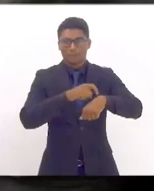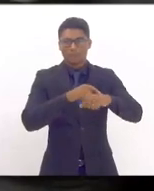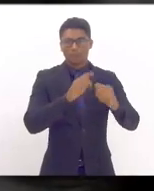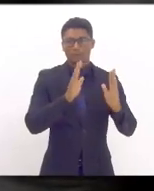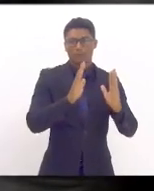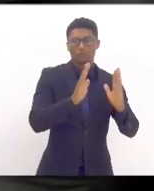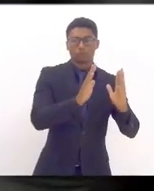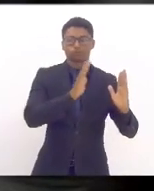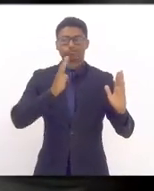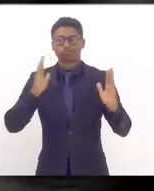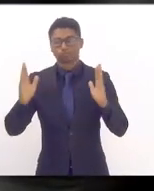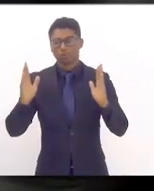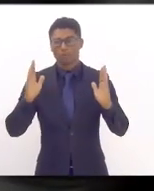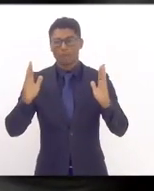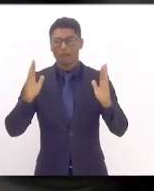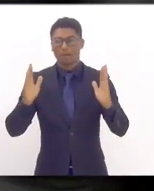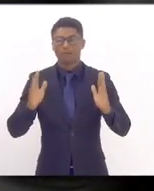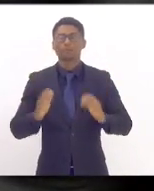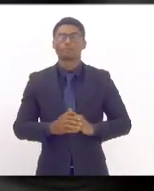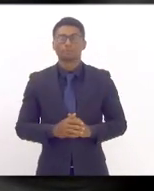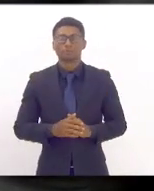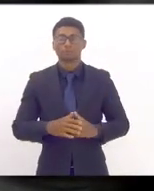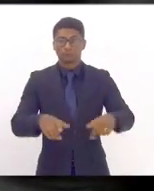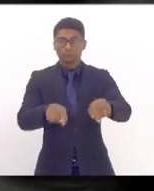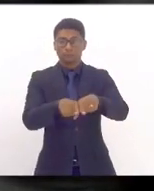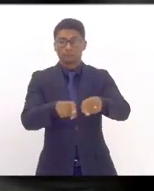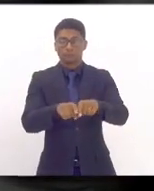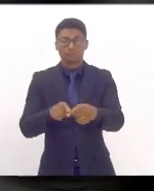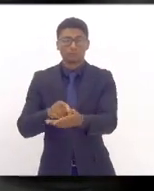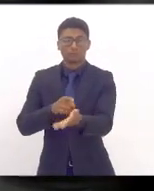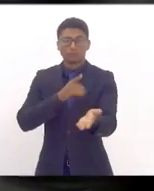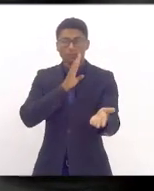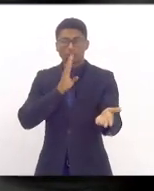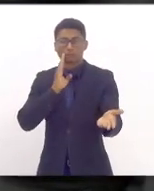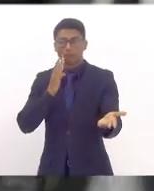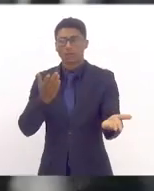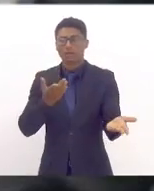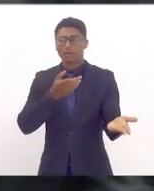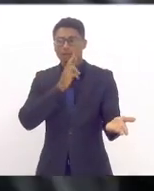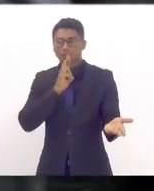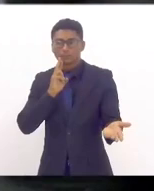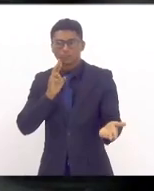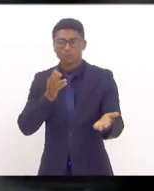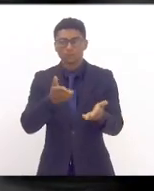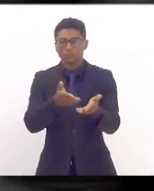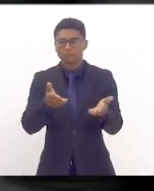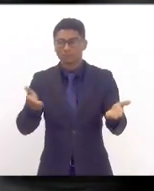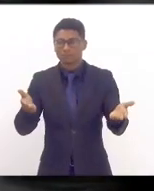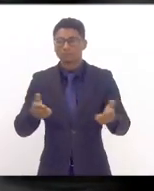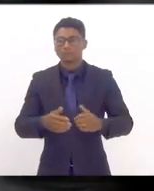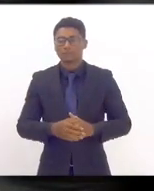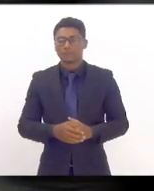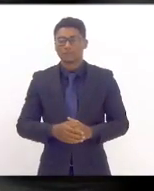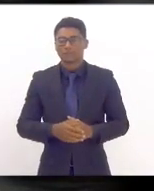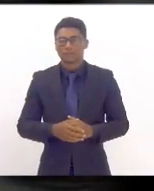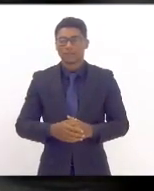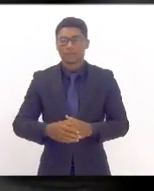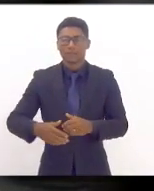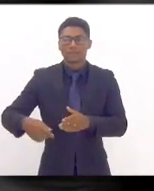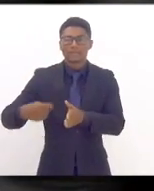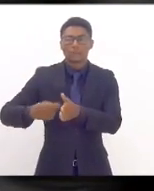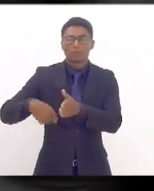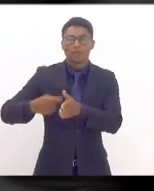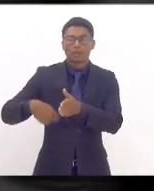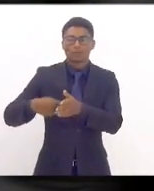e também para tirar os bares e restaurantes da substituição tributária